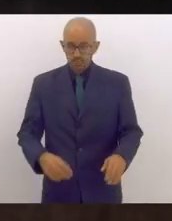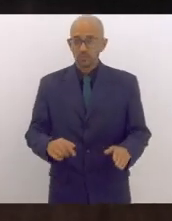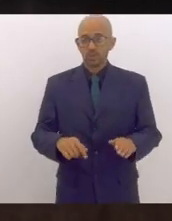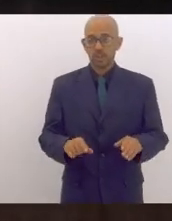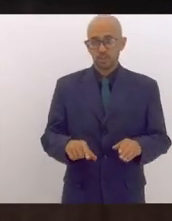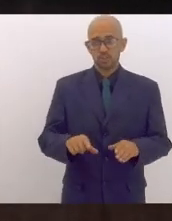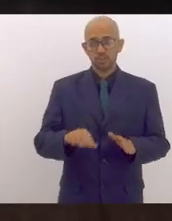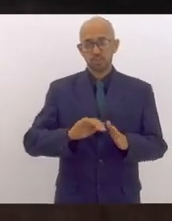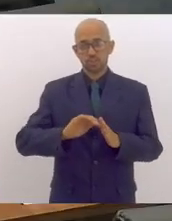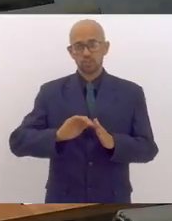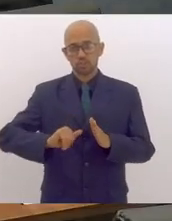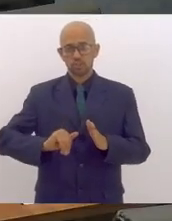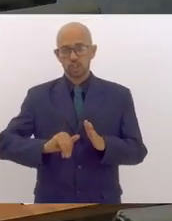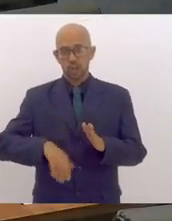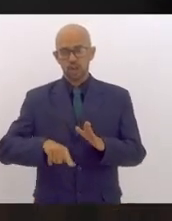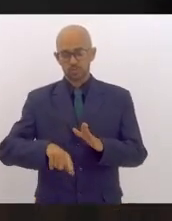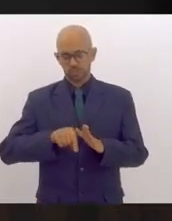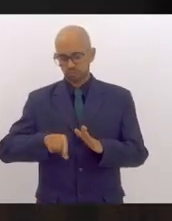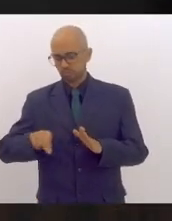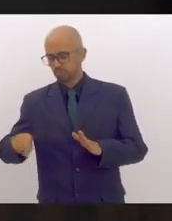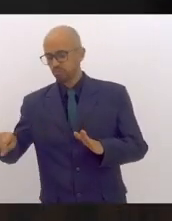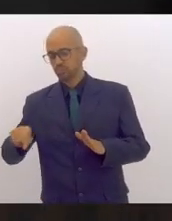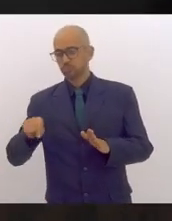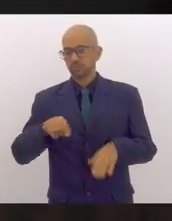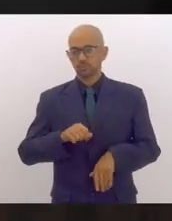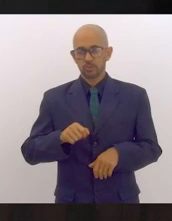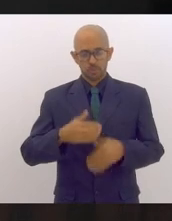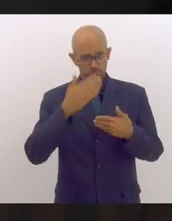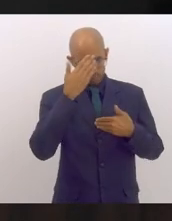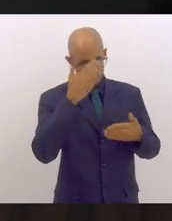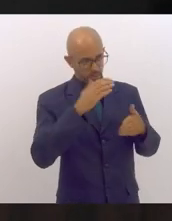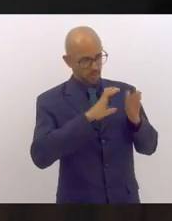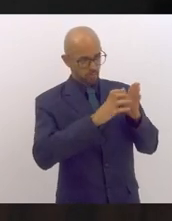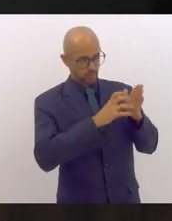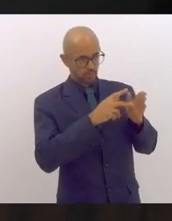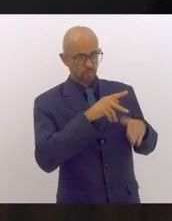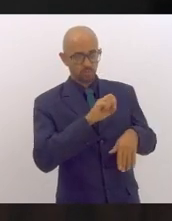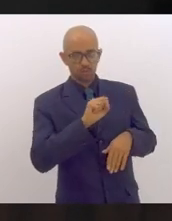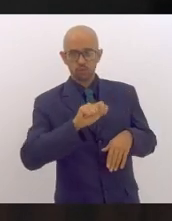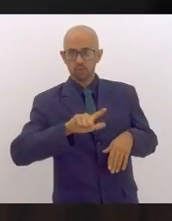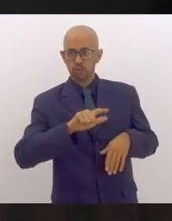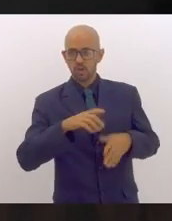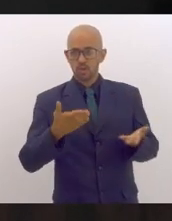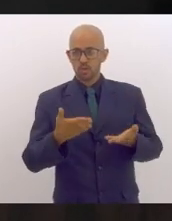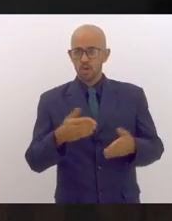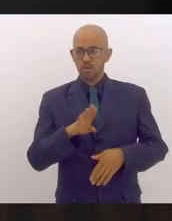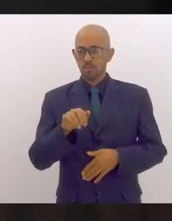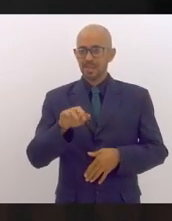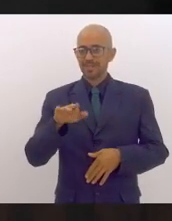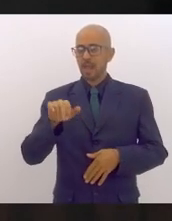os destaques. Obrigado, deputada Renata. Obrigado, bancada do PSOL. Deputado Rodrigo Bacelar, por favor.